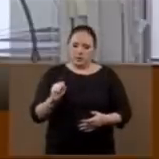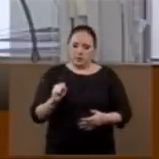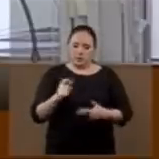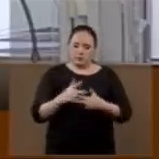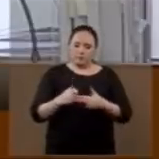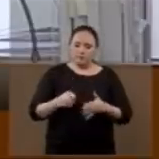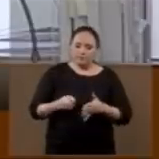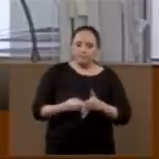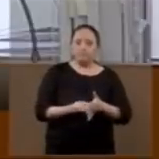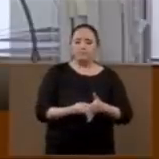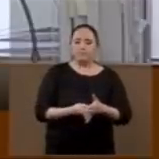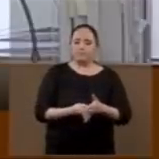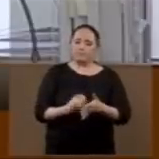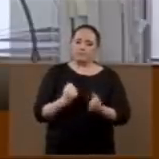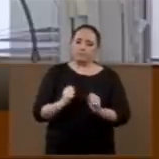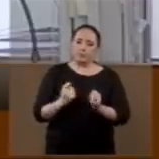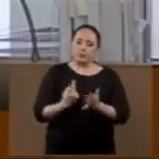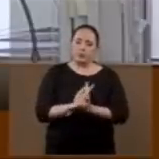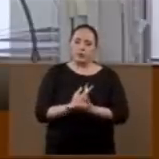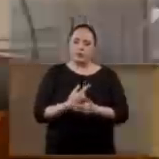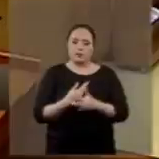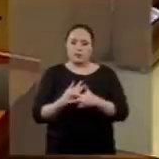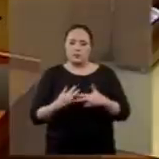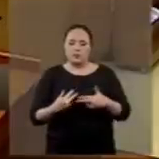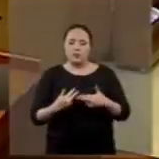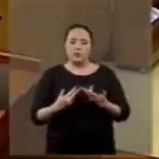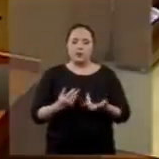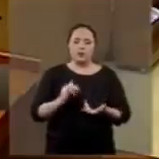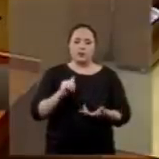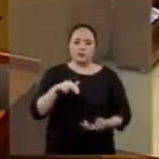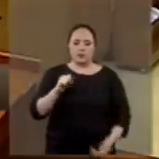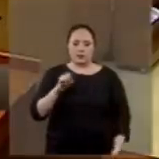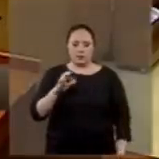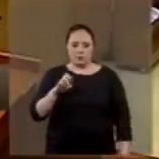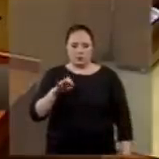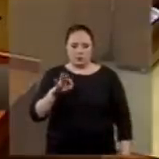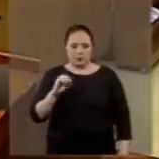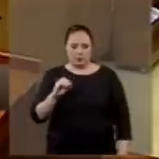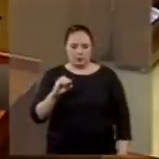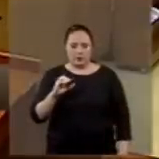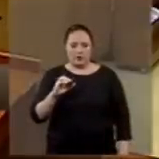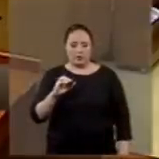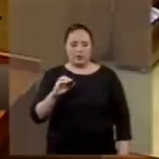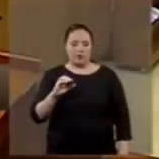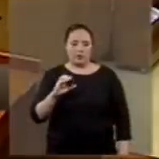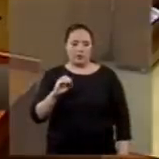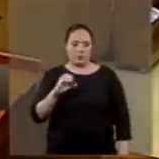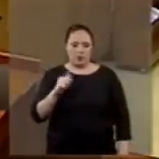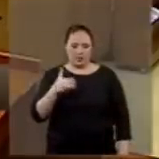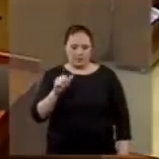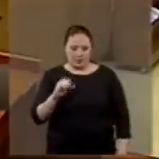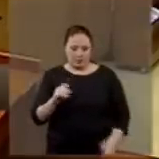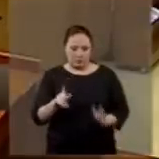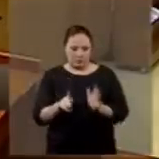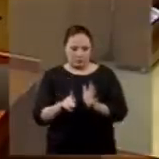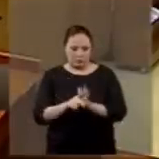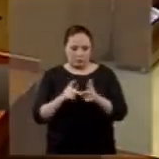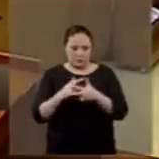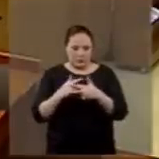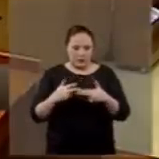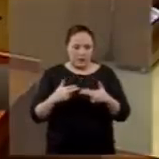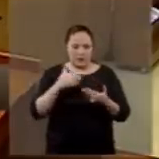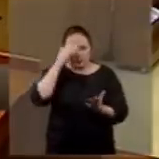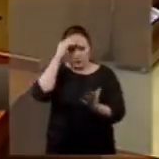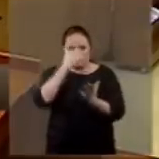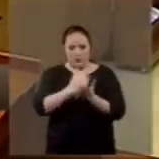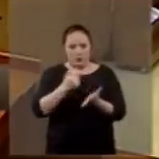impugnados pudesse causar o desconforto de se estar validando instrumento de coação do contribuinte ao recolhimento do tributo ao